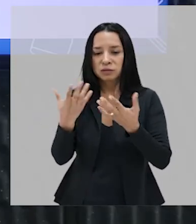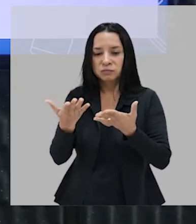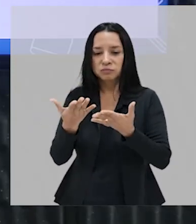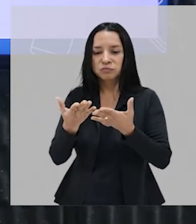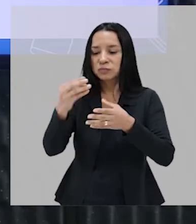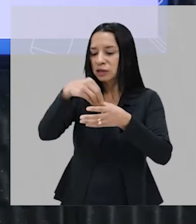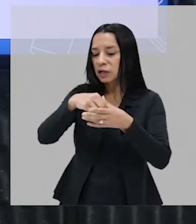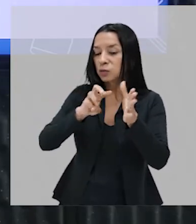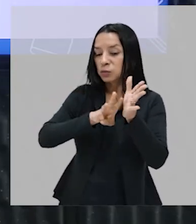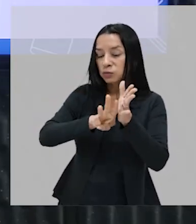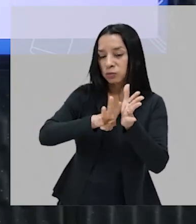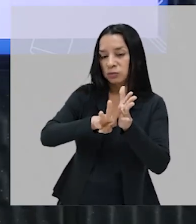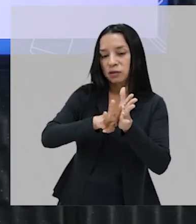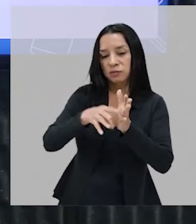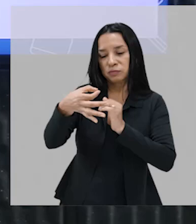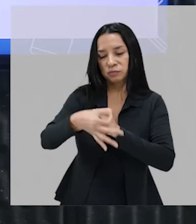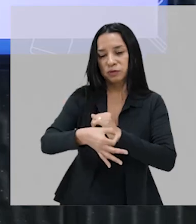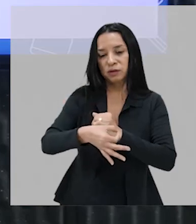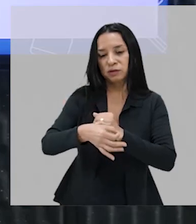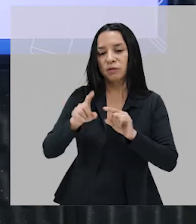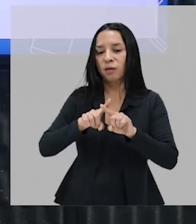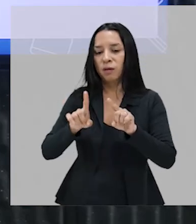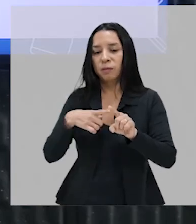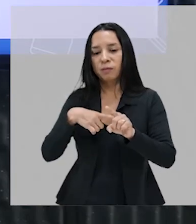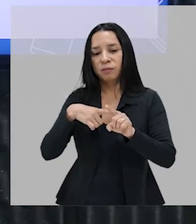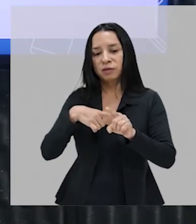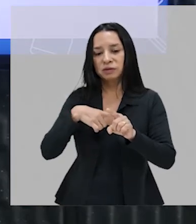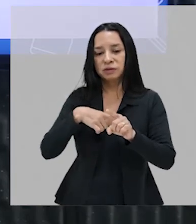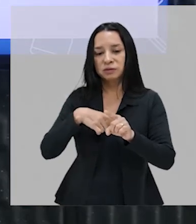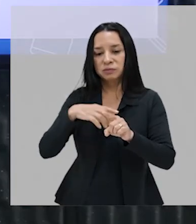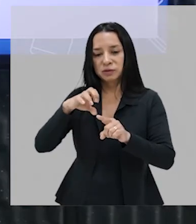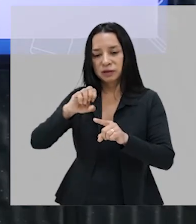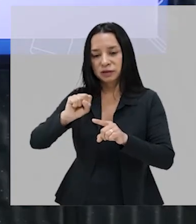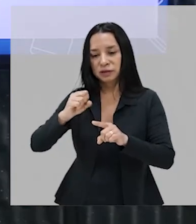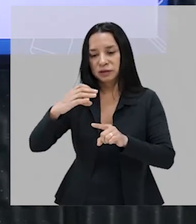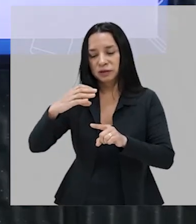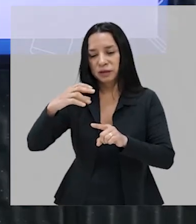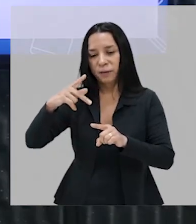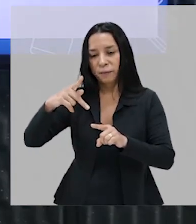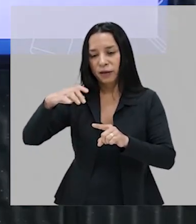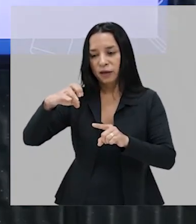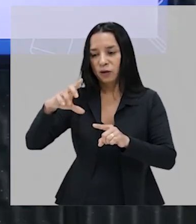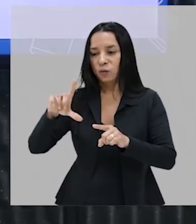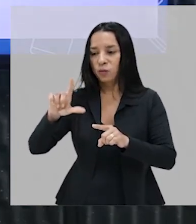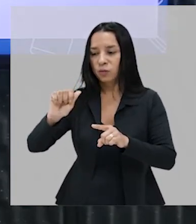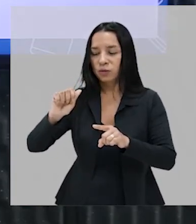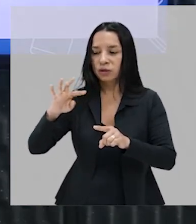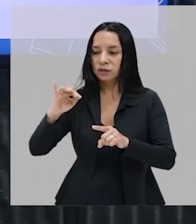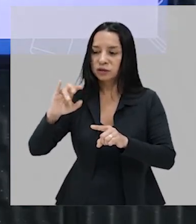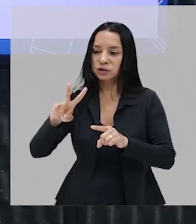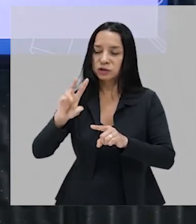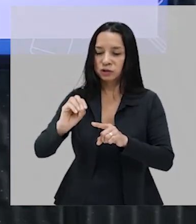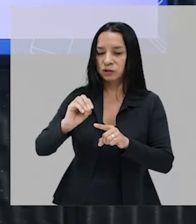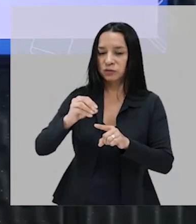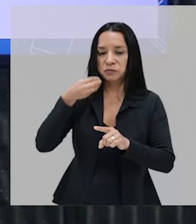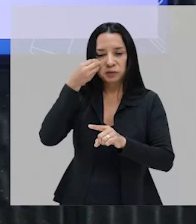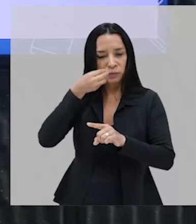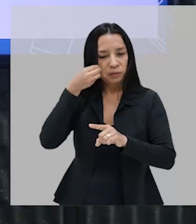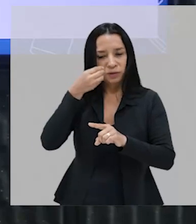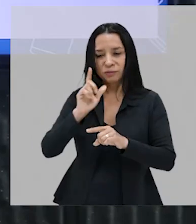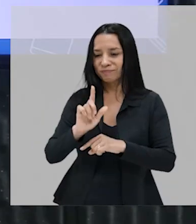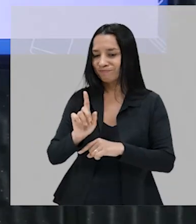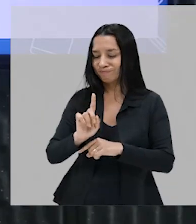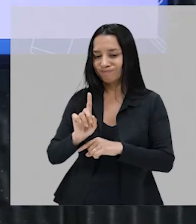de um método, correto? Mas é extremamente especulativo. Então, esse lance da experimentalidade não vai entrar muito legal